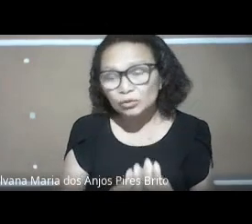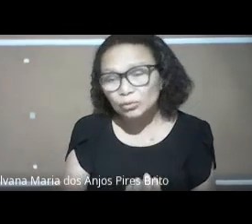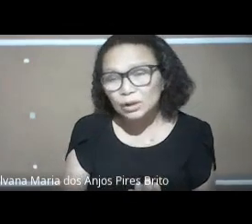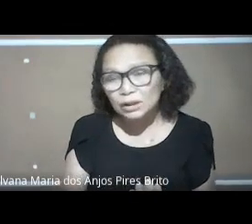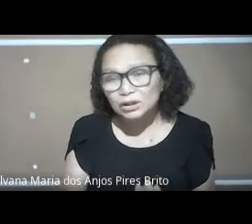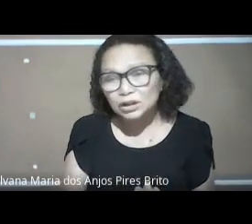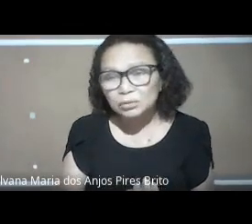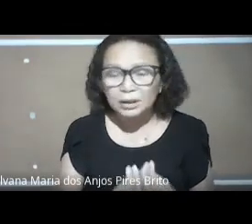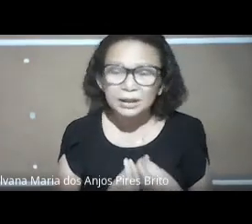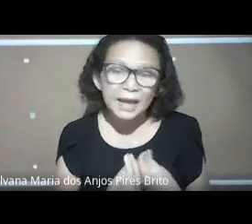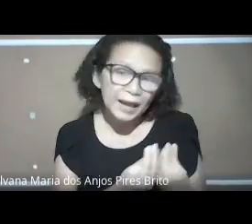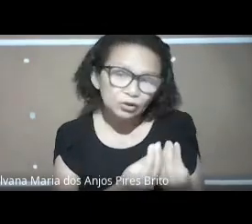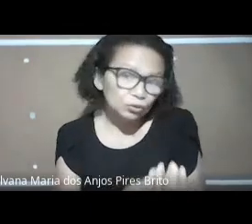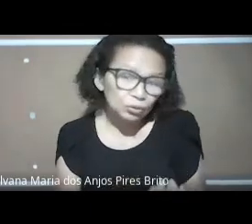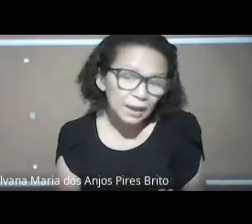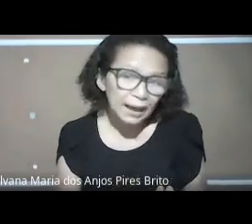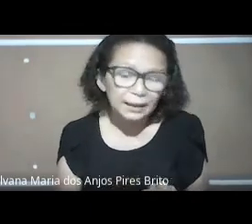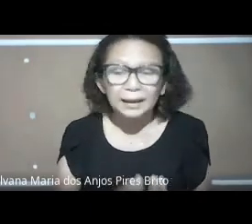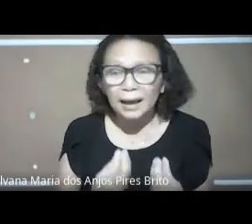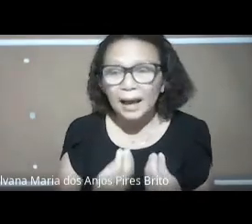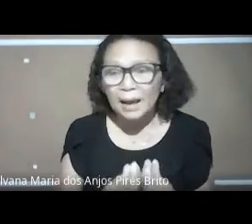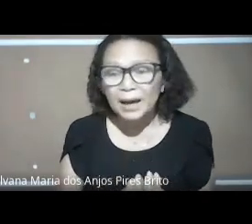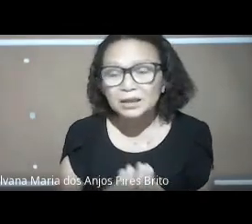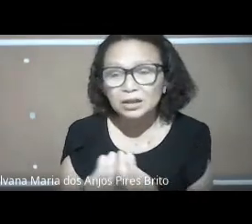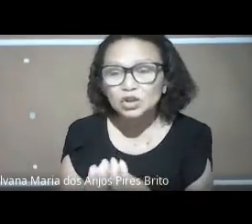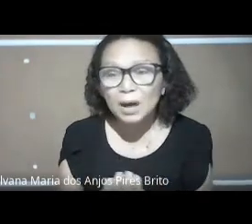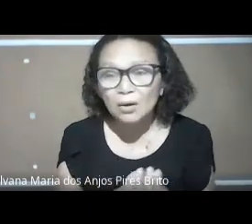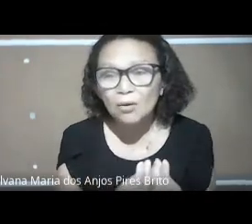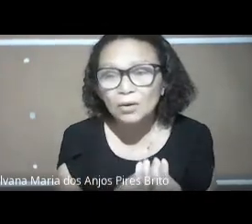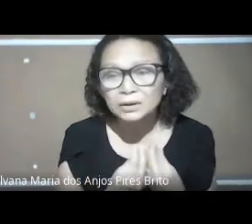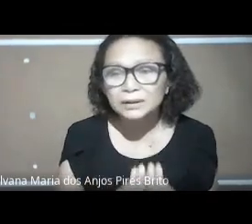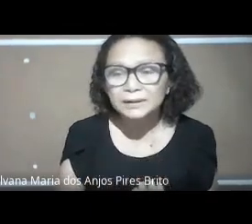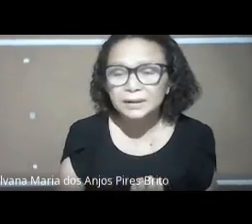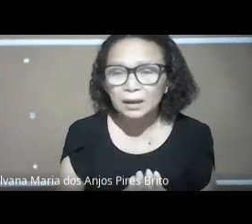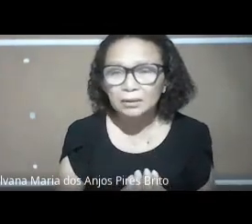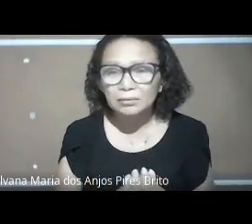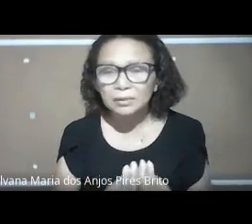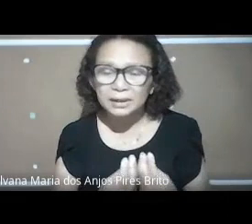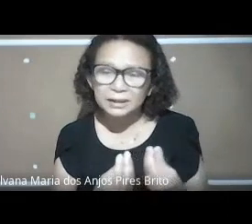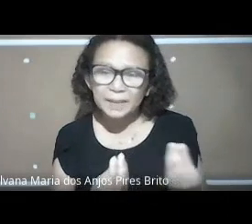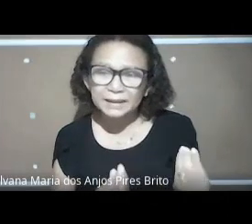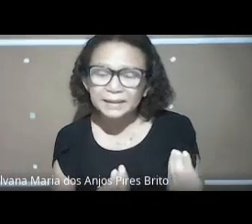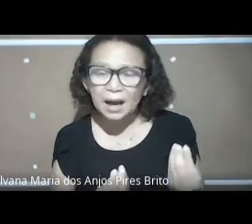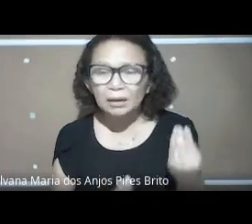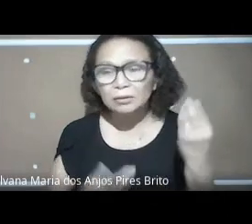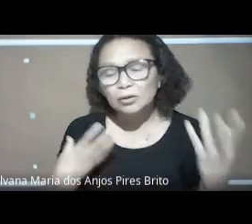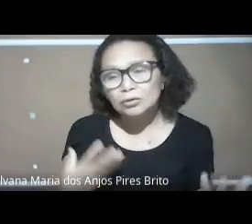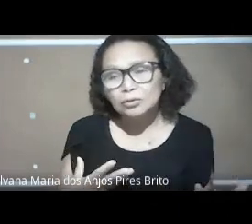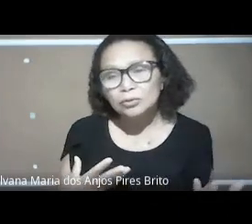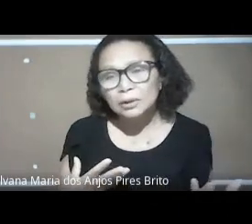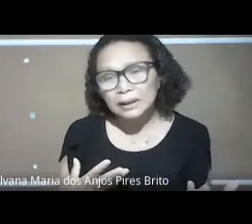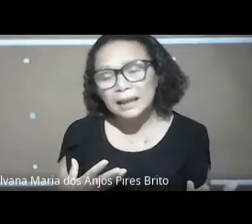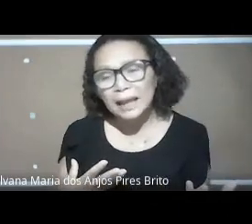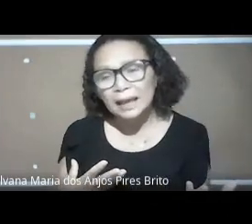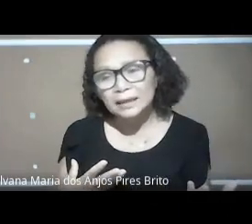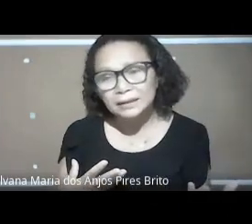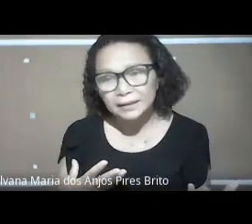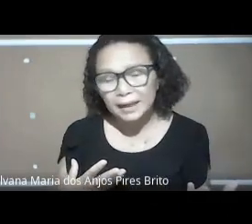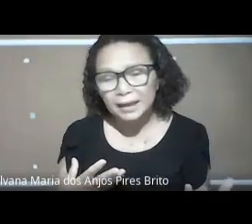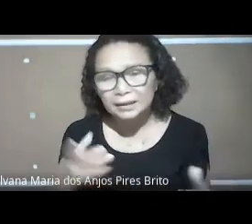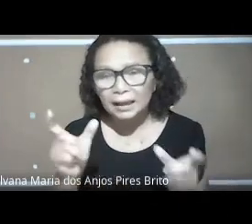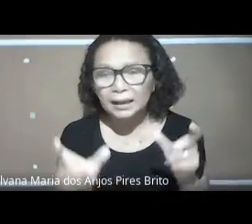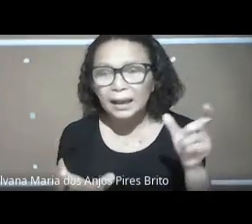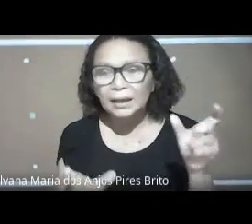que é estruturante, que é estruturada a partir de uma condição especial